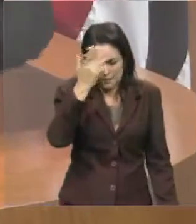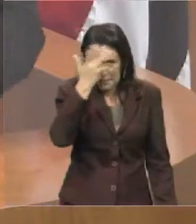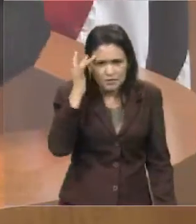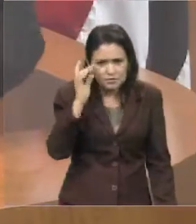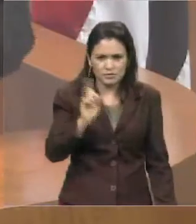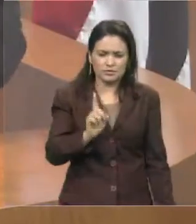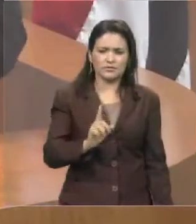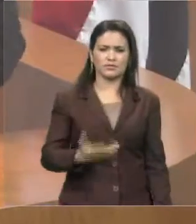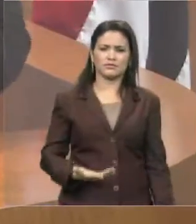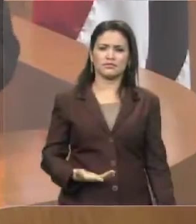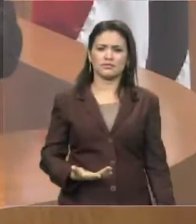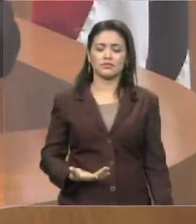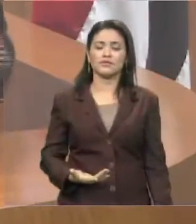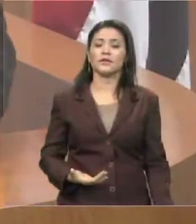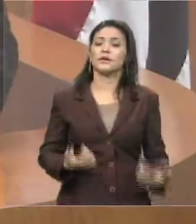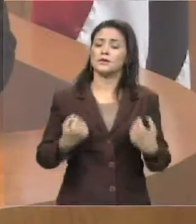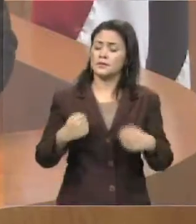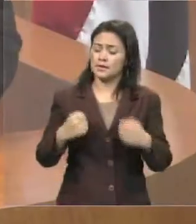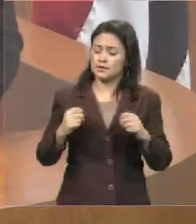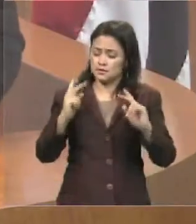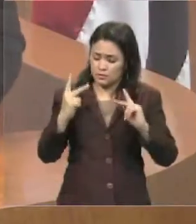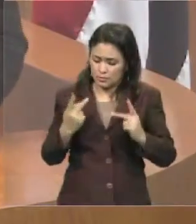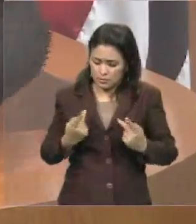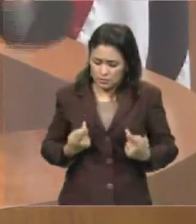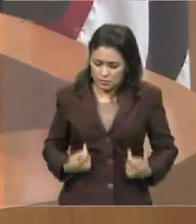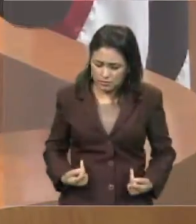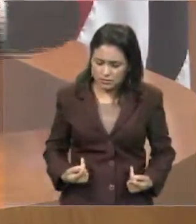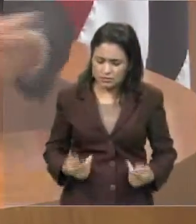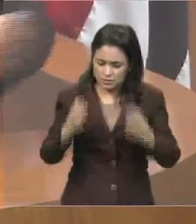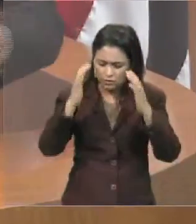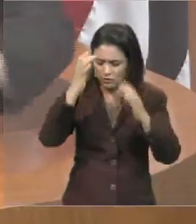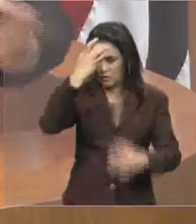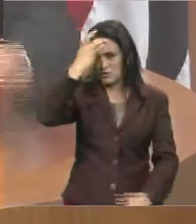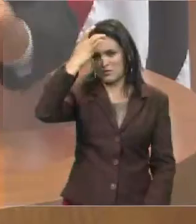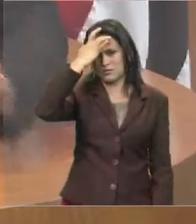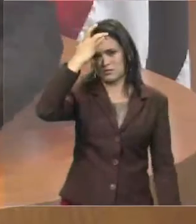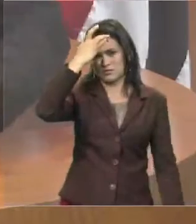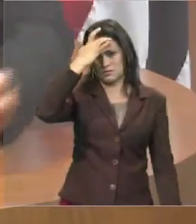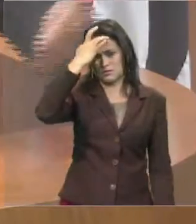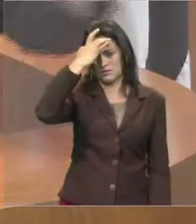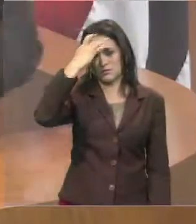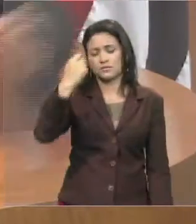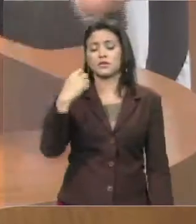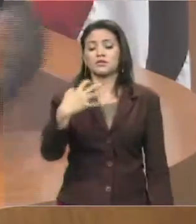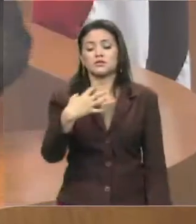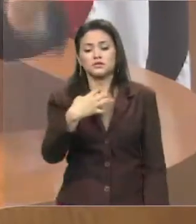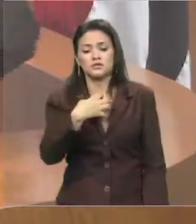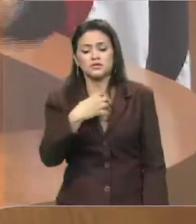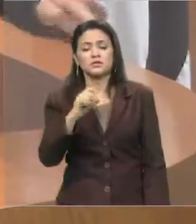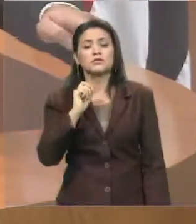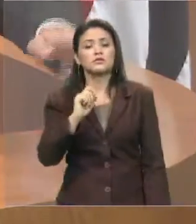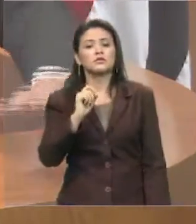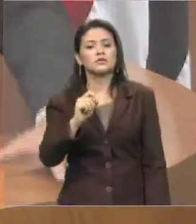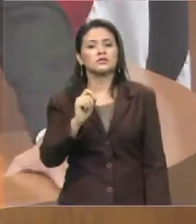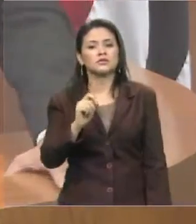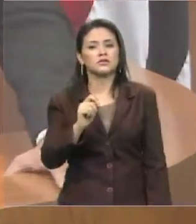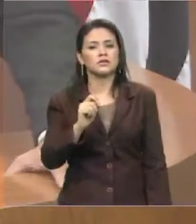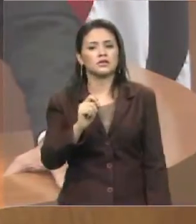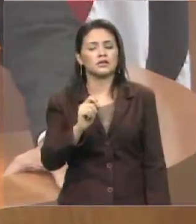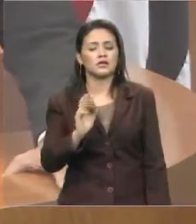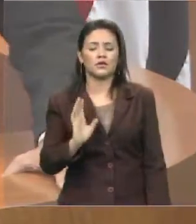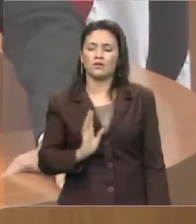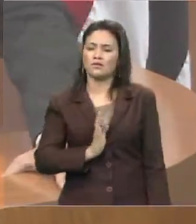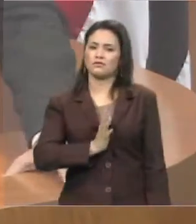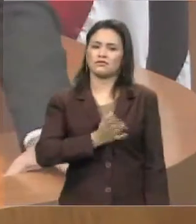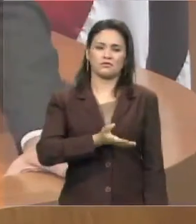As pessoas precisam ser tratadas de forma humana. Ele tem que ter a sensibilidade, o prefeito, que o mal que ele está fazendo à população. E